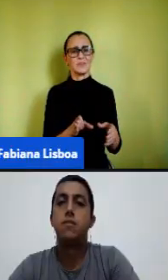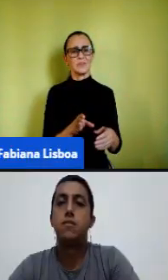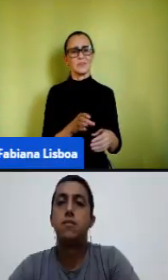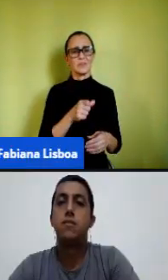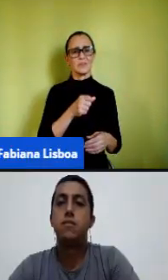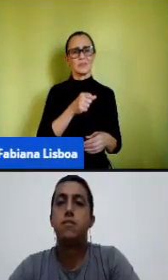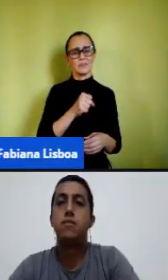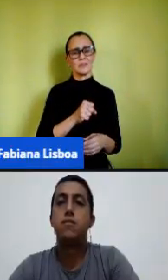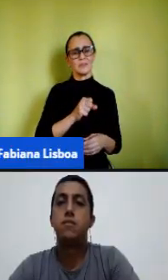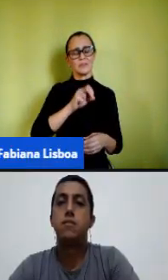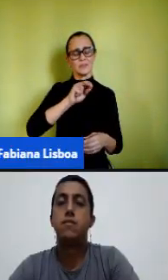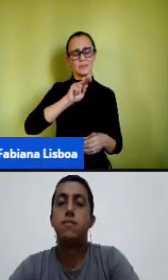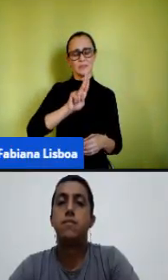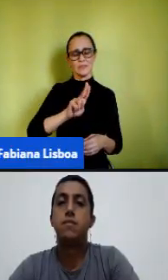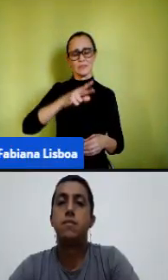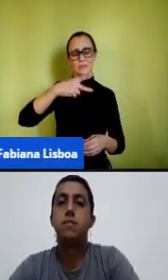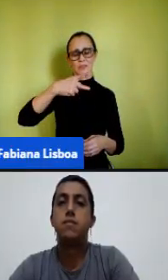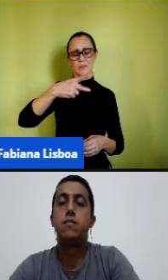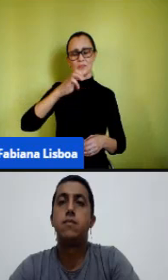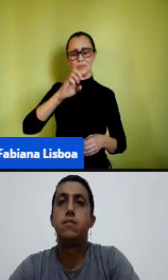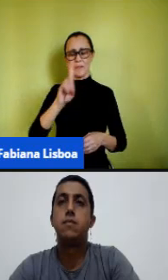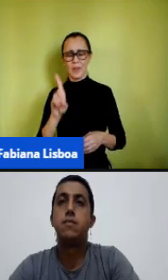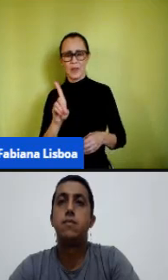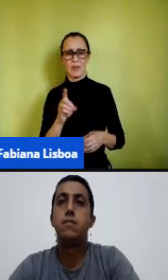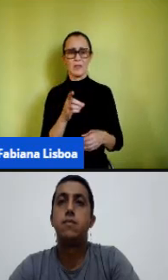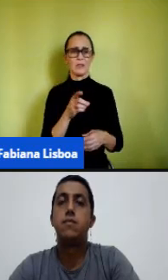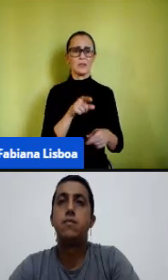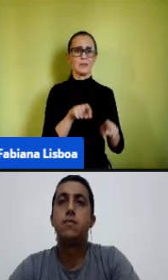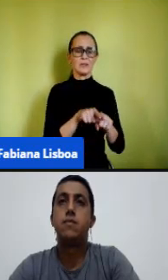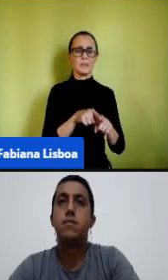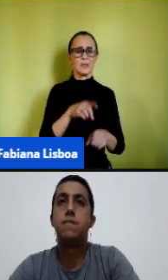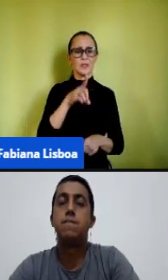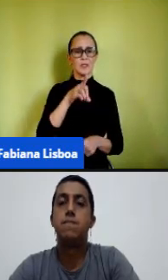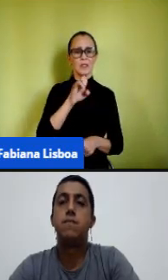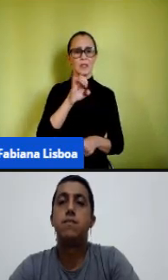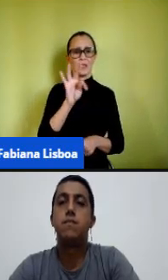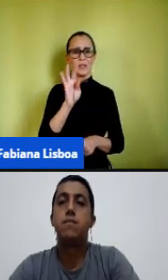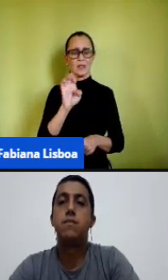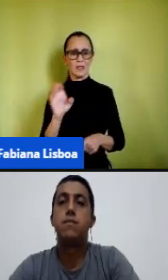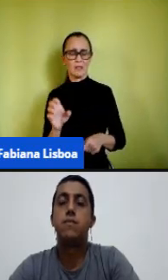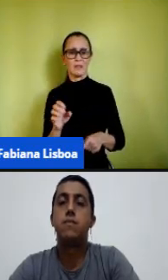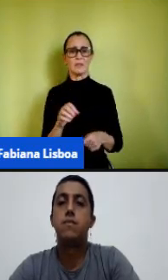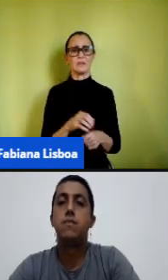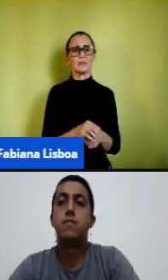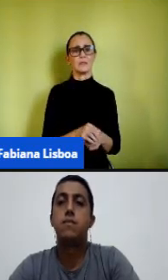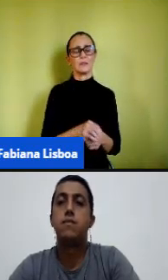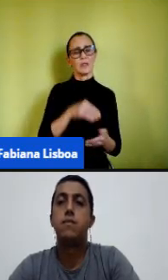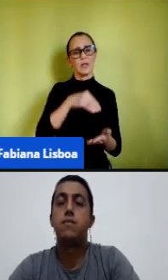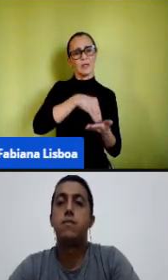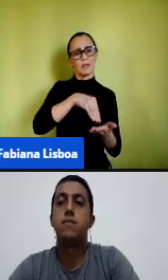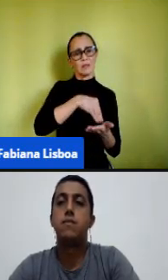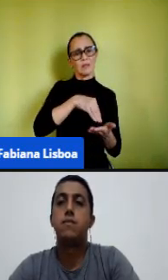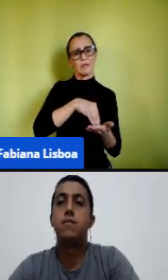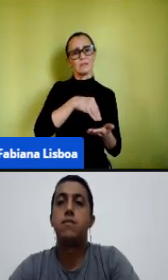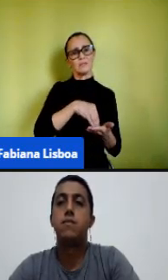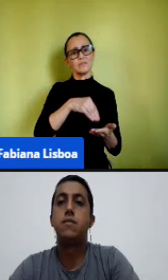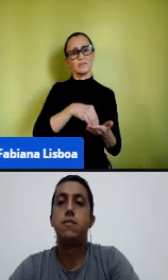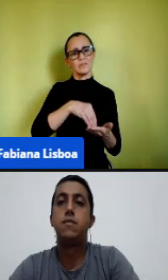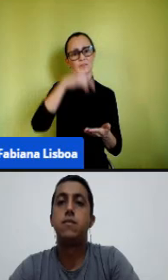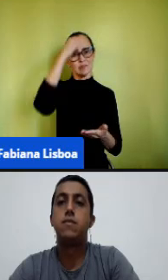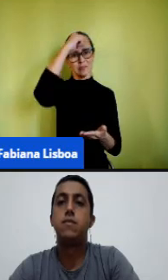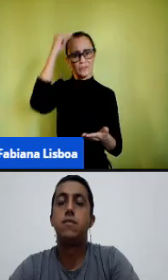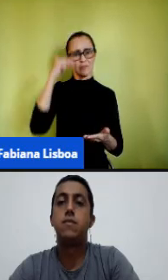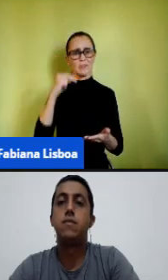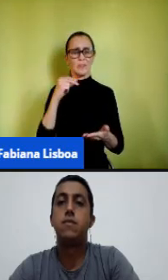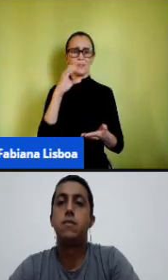SUPED, né? A DITEC está aqui nos apoiando, a Secretaria Municipal de Educação de Campo Grande, por